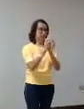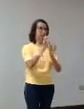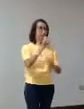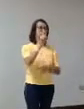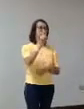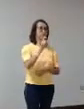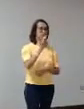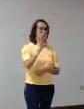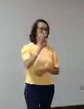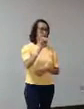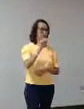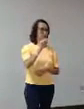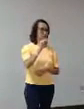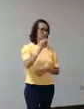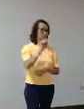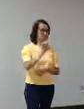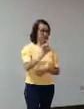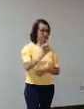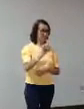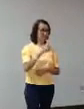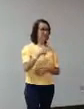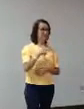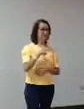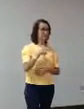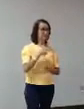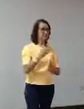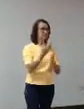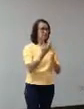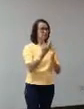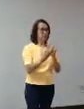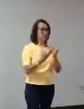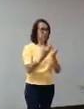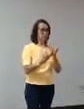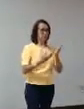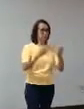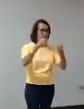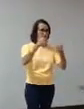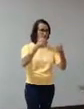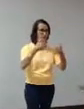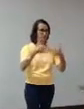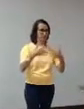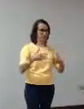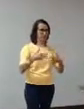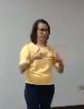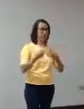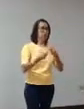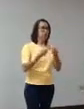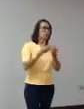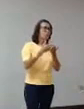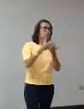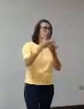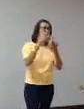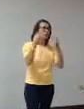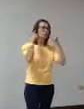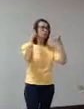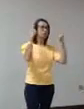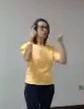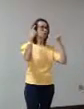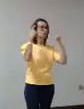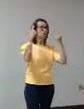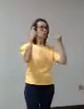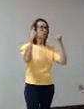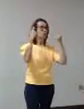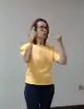Música Cérebro e Êxtase, tem um trecho que ele comenta assim, então ele vai mostrando desde a origem do som, som absoluto,